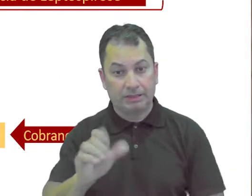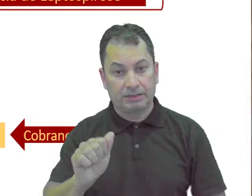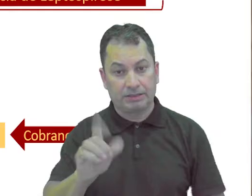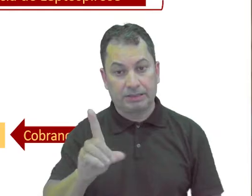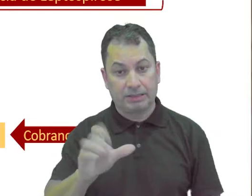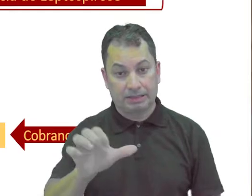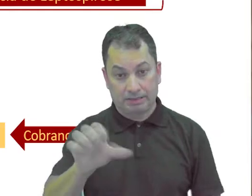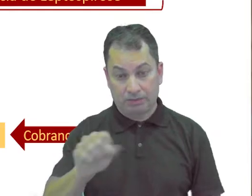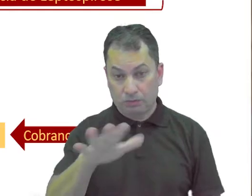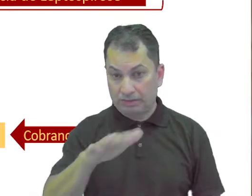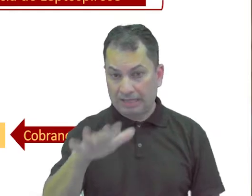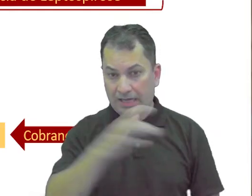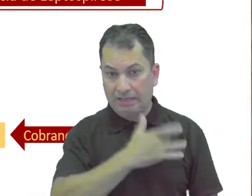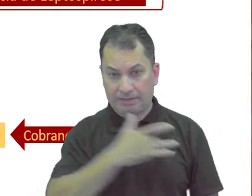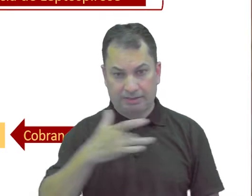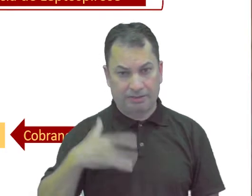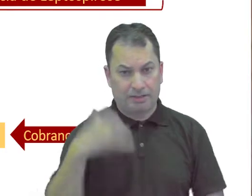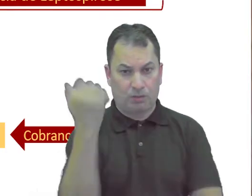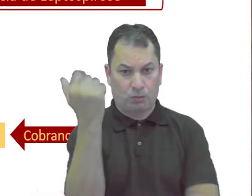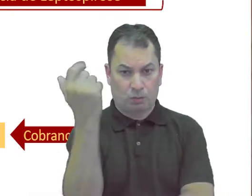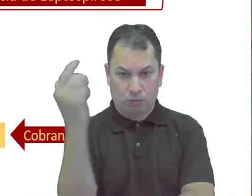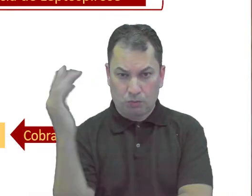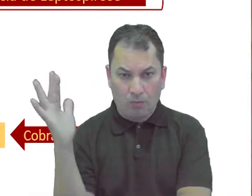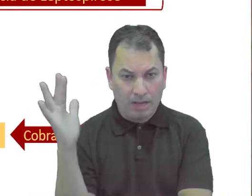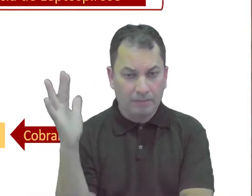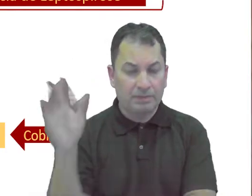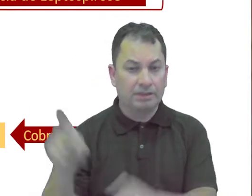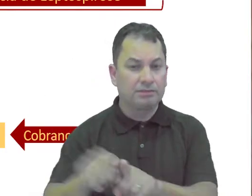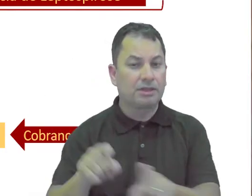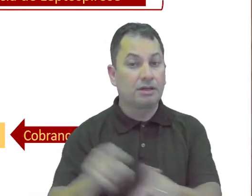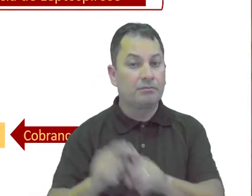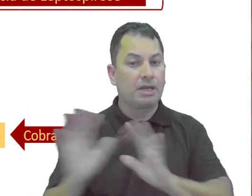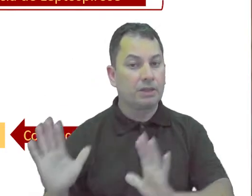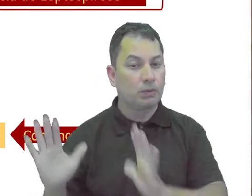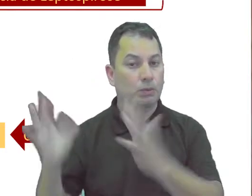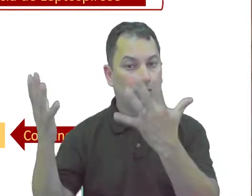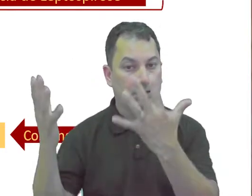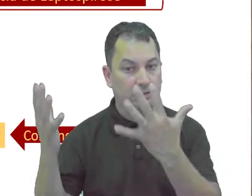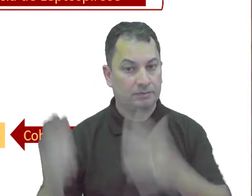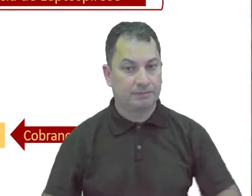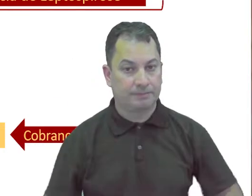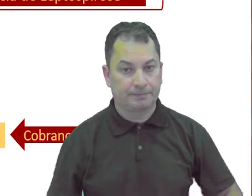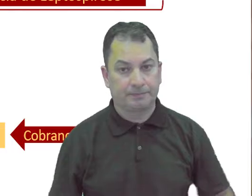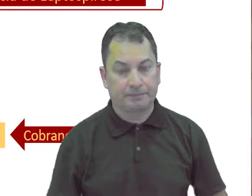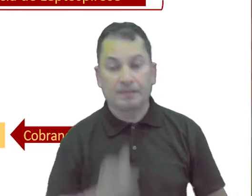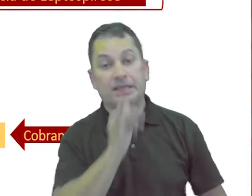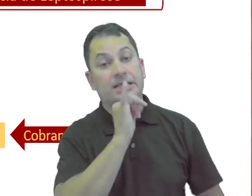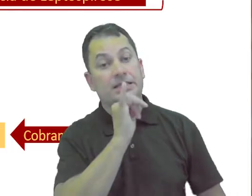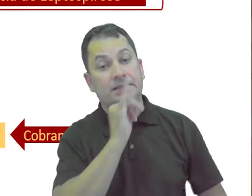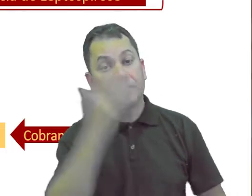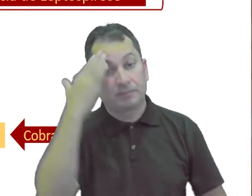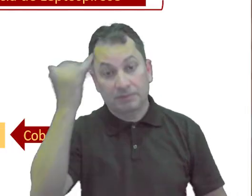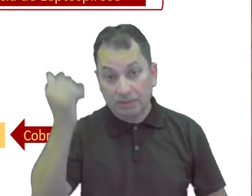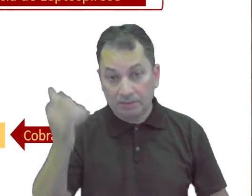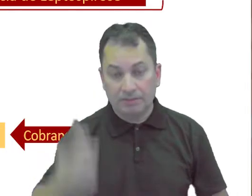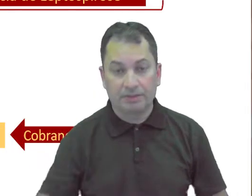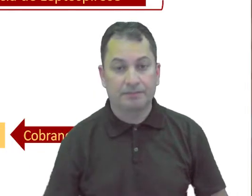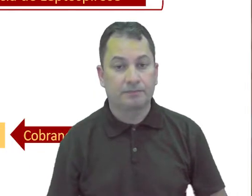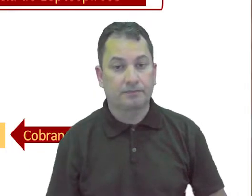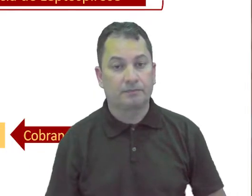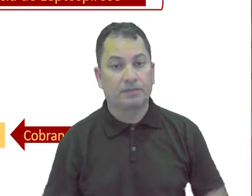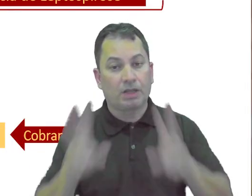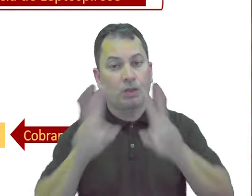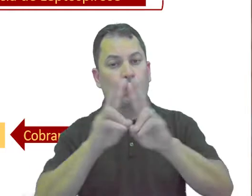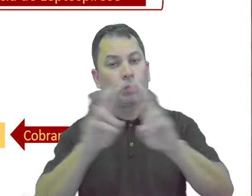de saúde, da área de ambiente, da área de clima, e a gente consegue, por exemplo, saber sobre